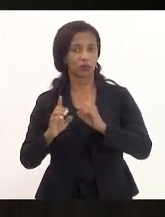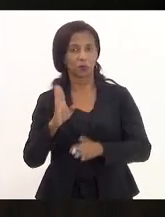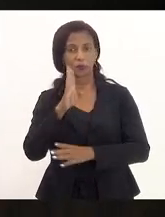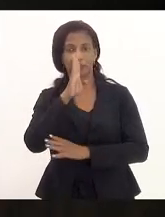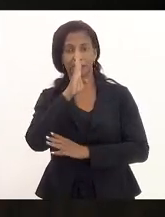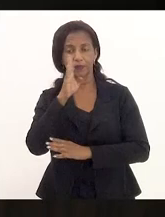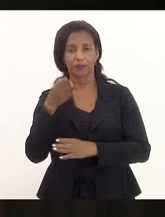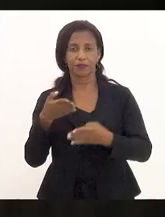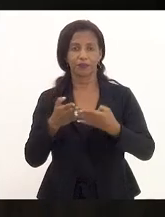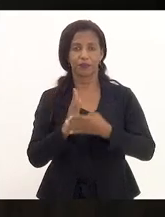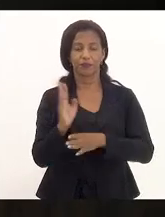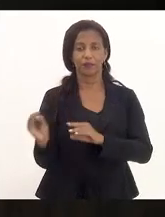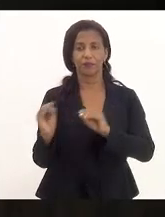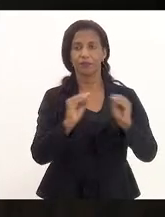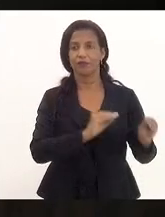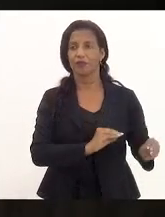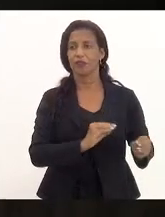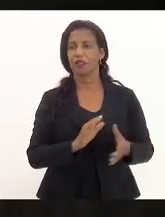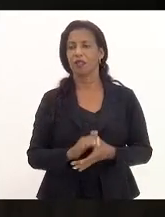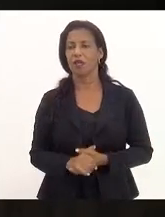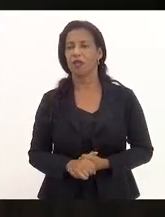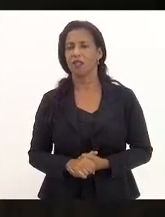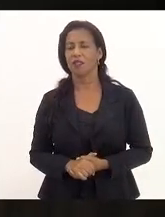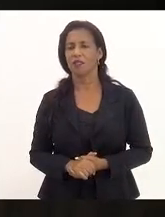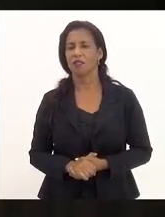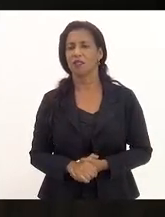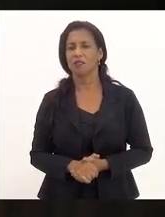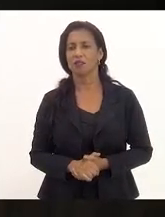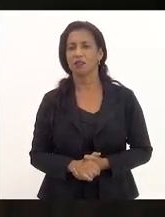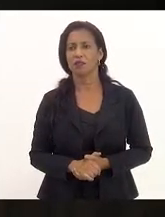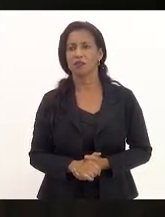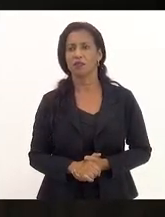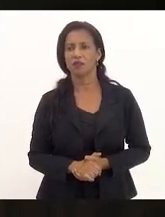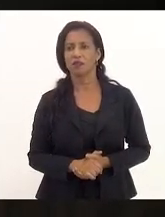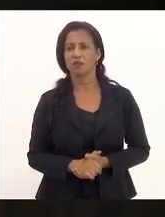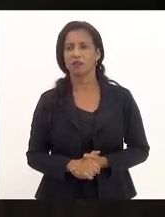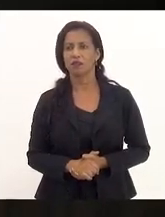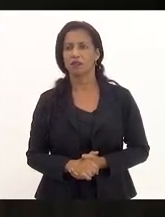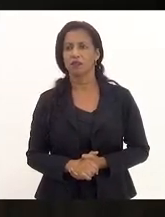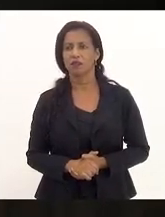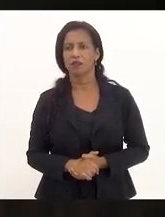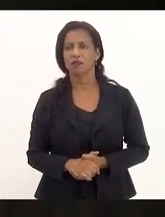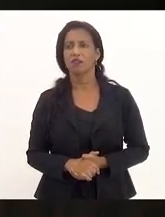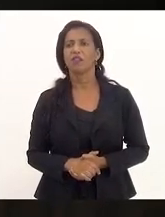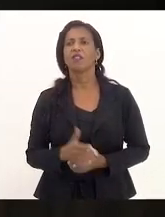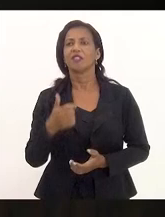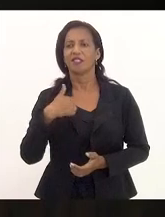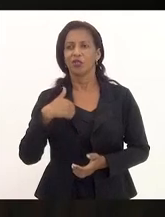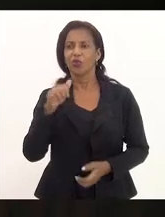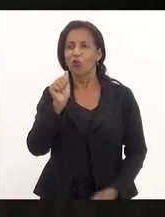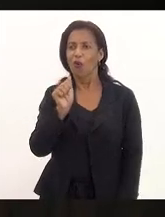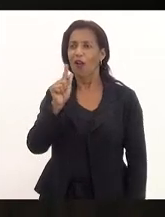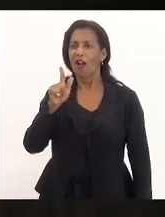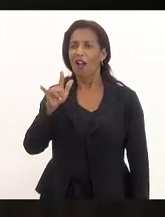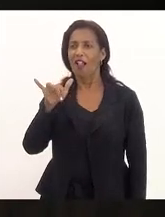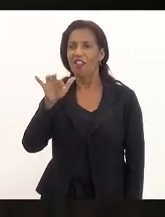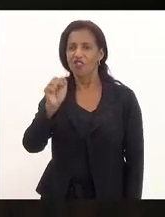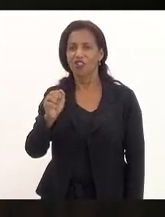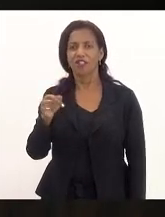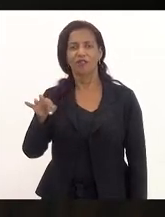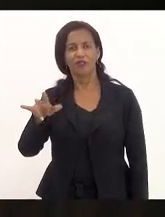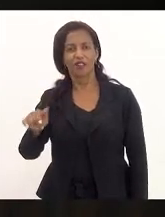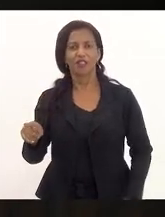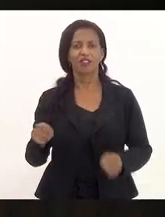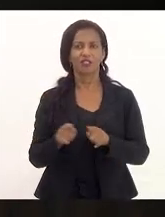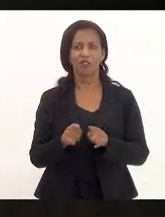permaneçam como estão aprovados. Vai à promulgação com o voto pela abstenção do novo. E do Alexandre Freitas, também no 618, por